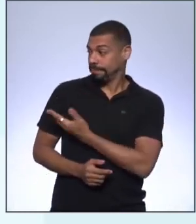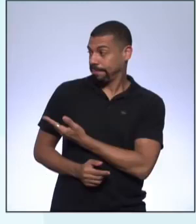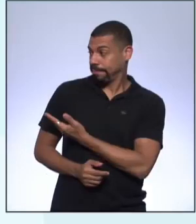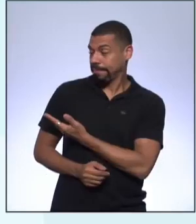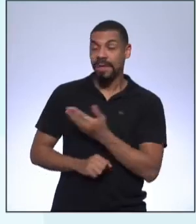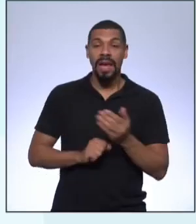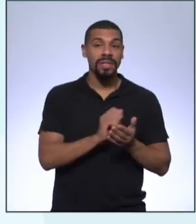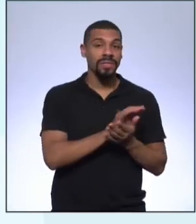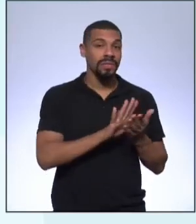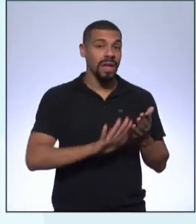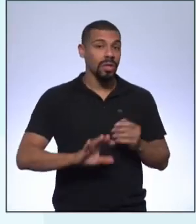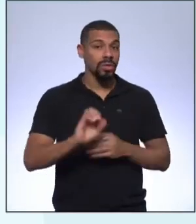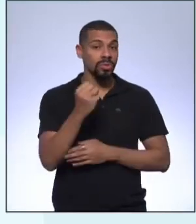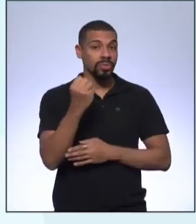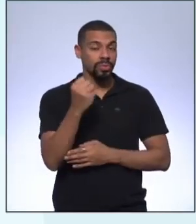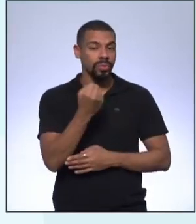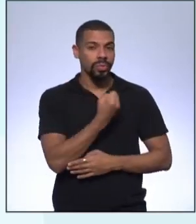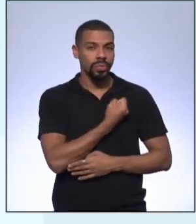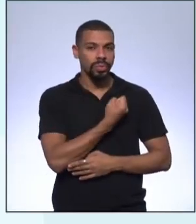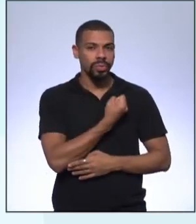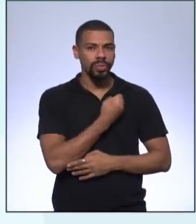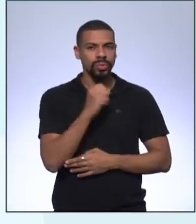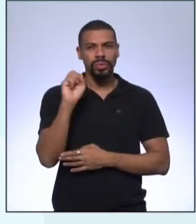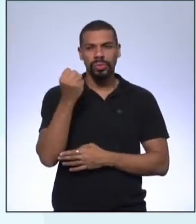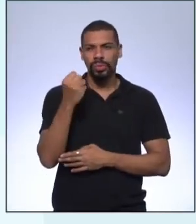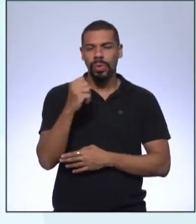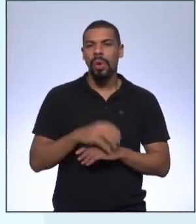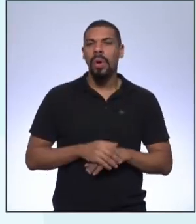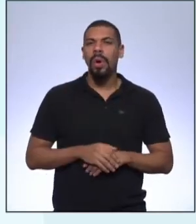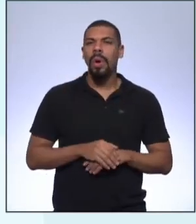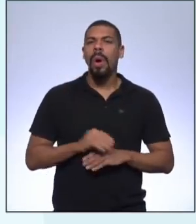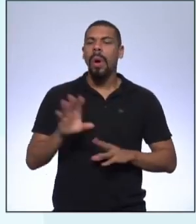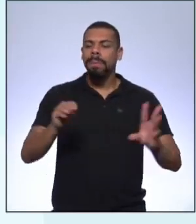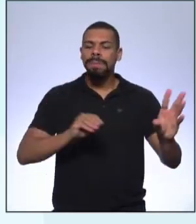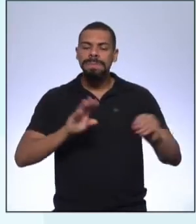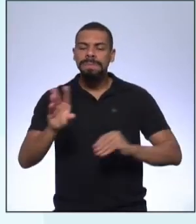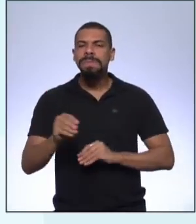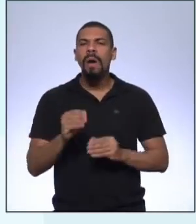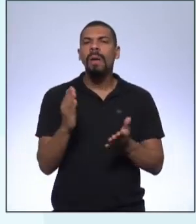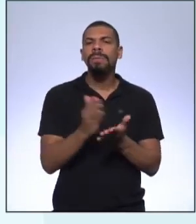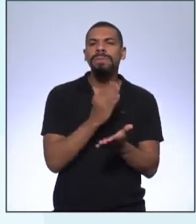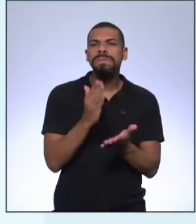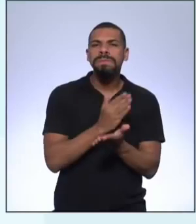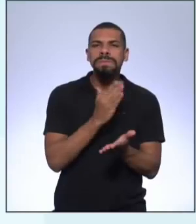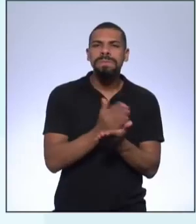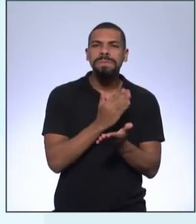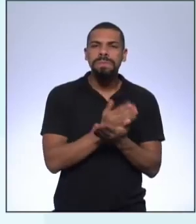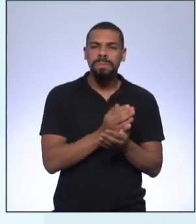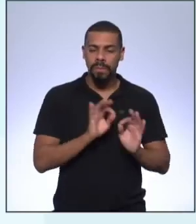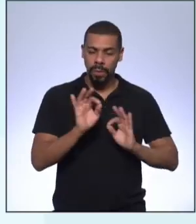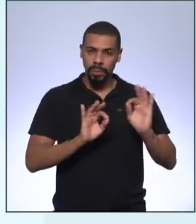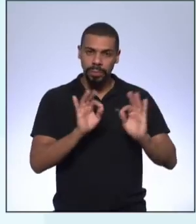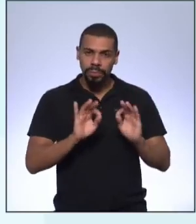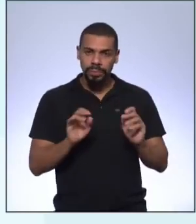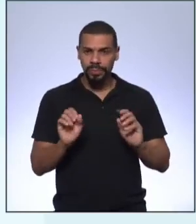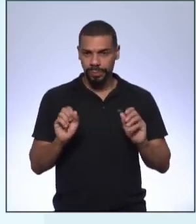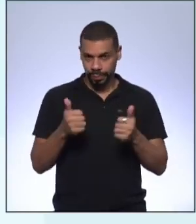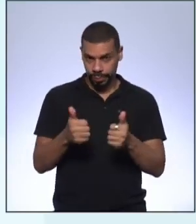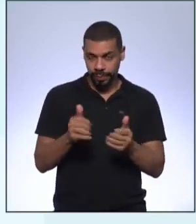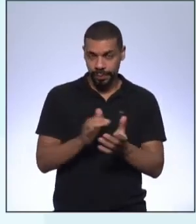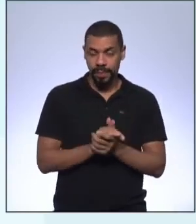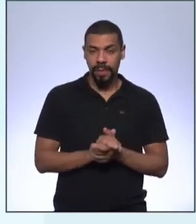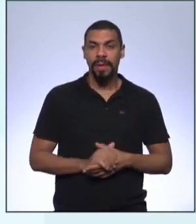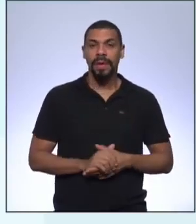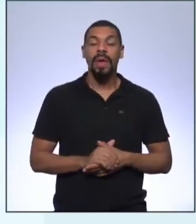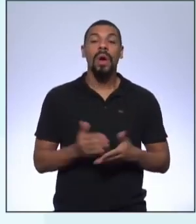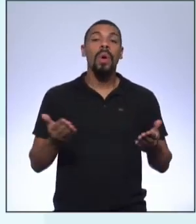atividade 8. Então, vocês podem, enquanto vocês pegam aí o seu material, eu vou falar com o professor de vocês sobre a habilidade de